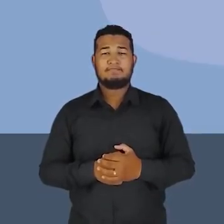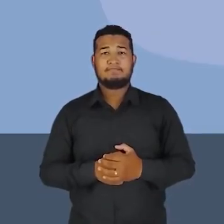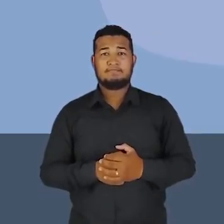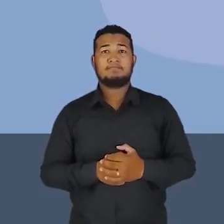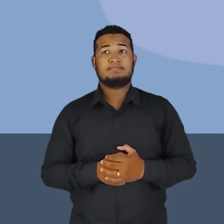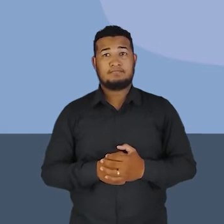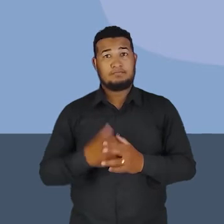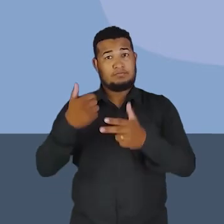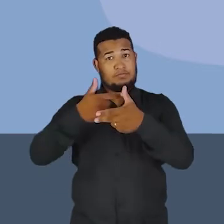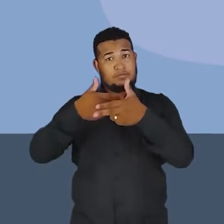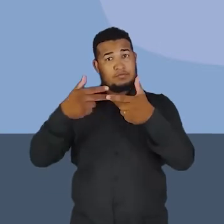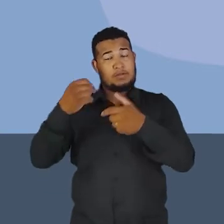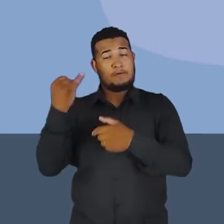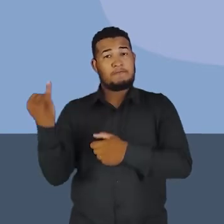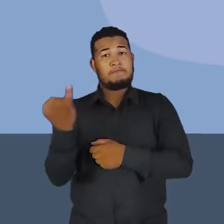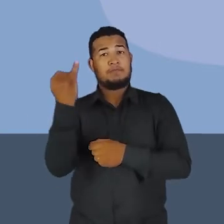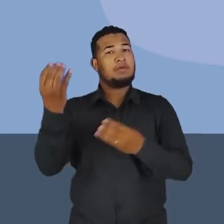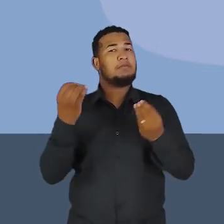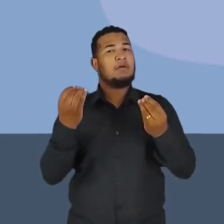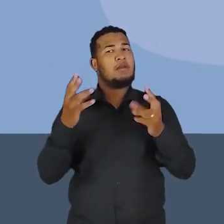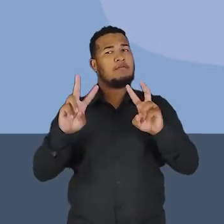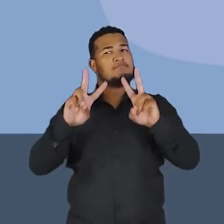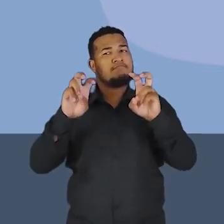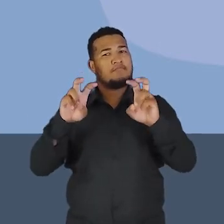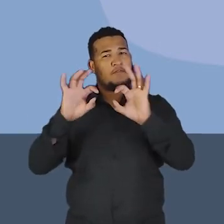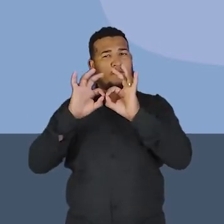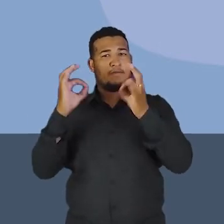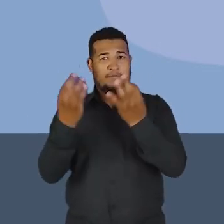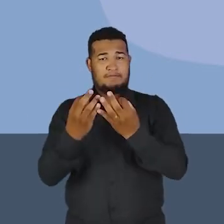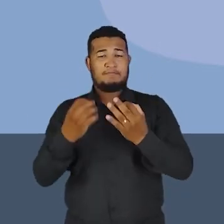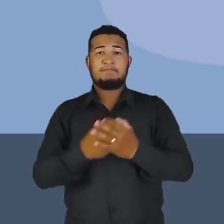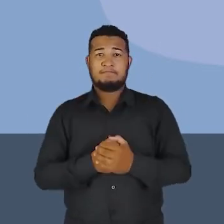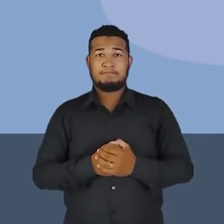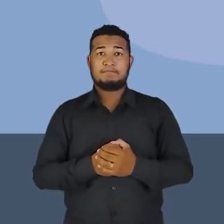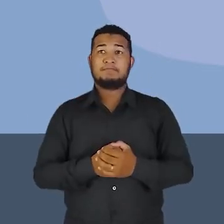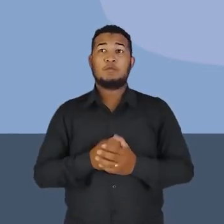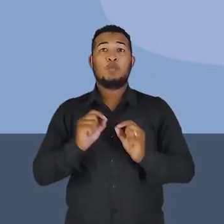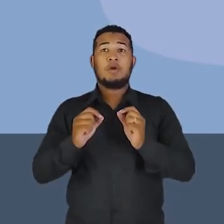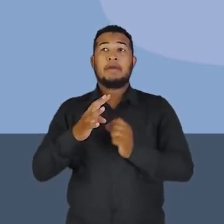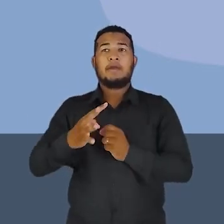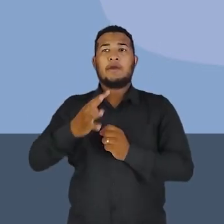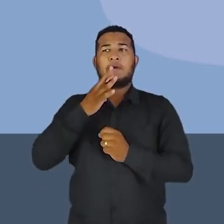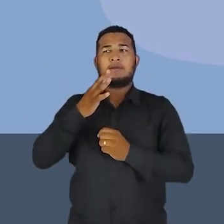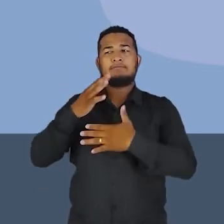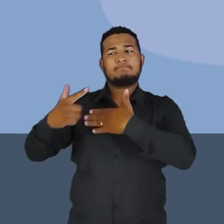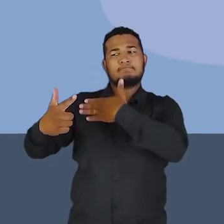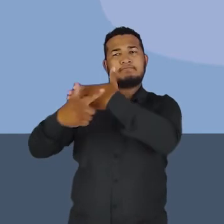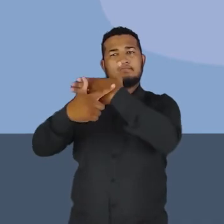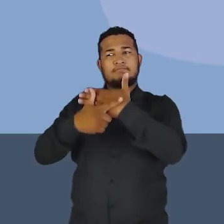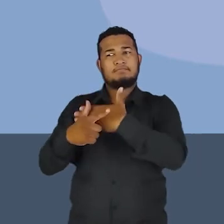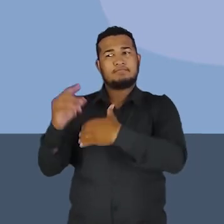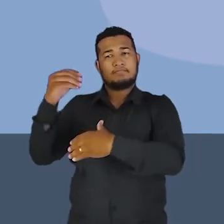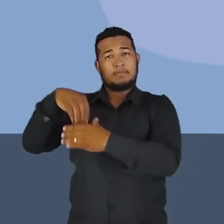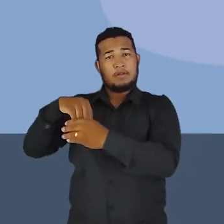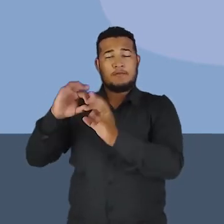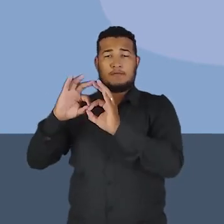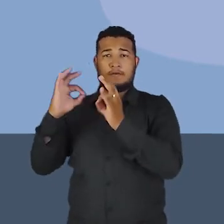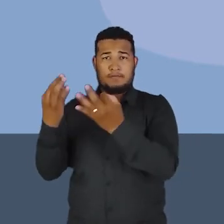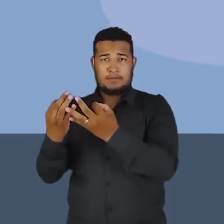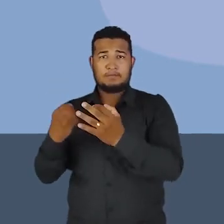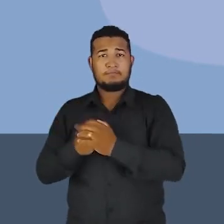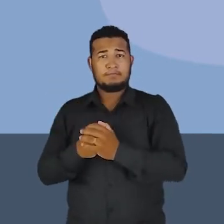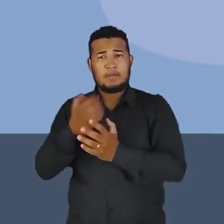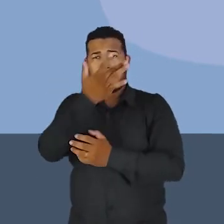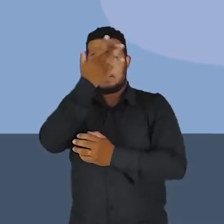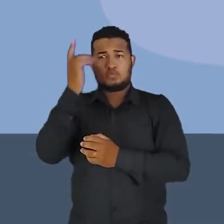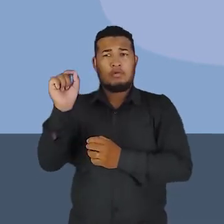Aspectos relevantes para a abordagem familiar. Conhecer os papéis familiares. Quem